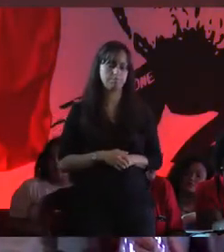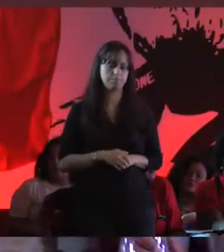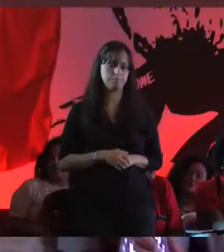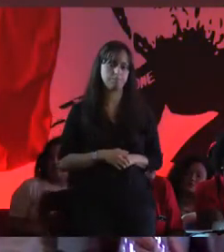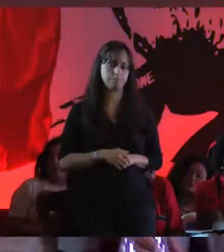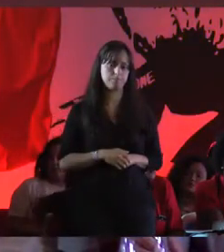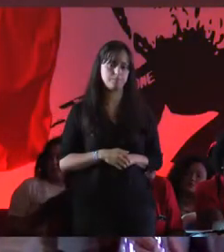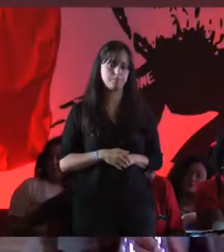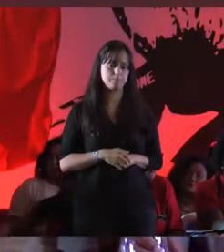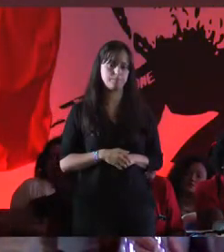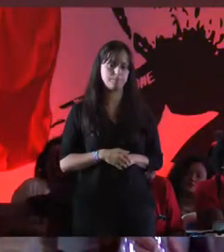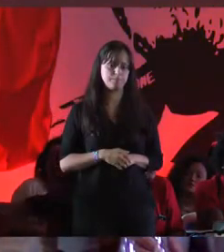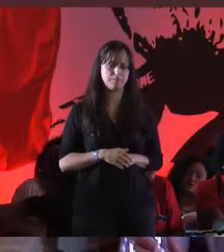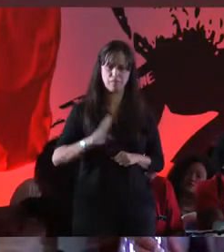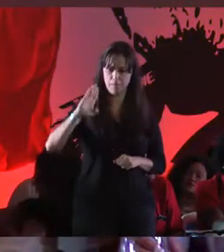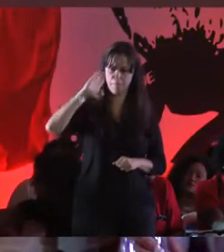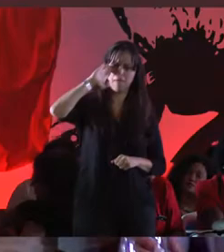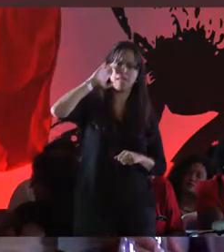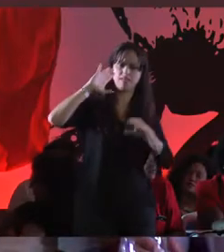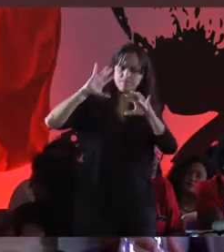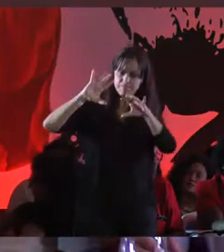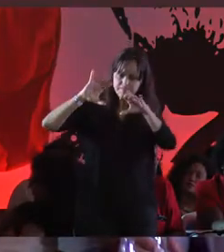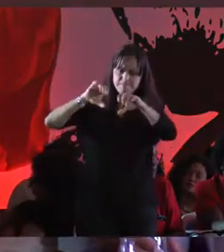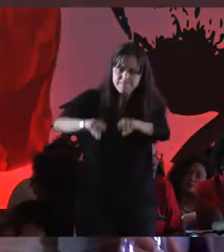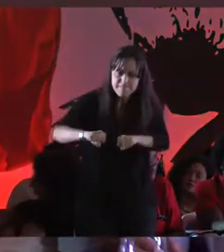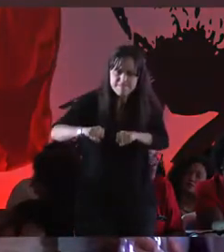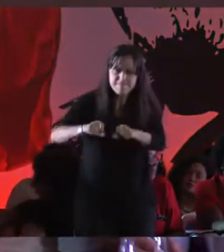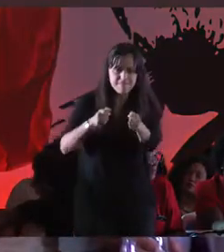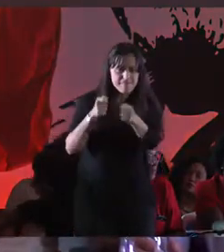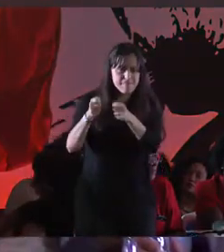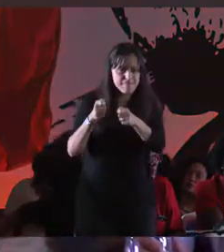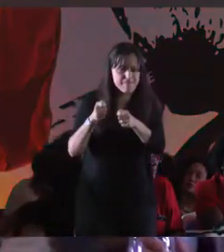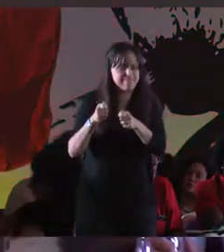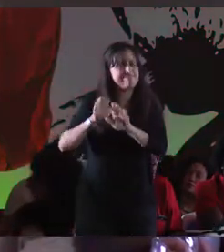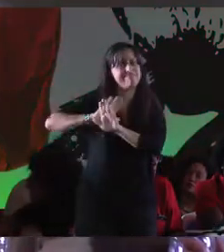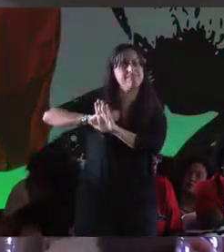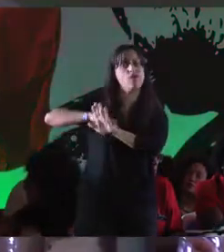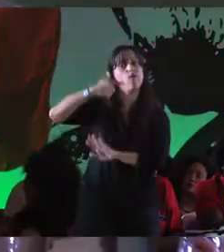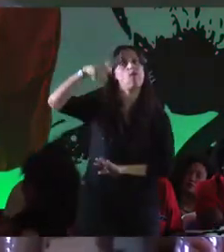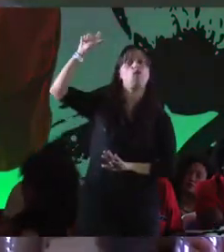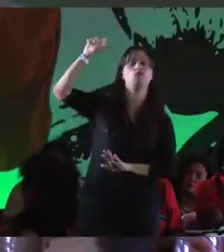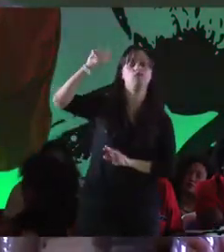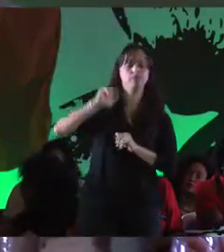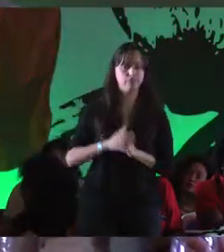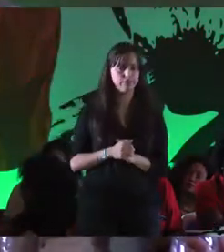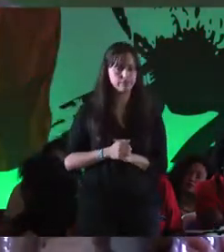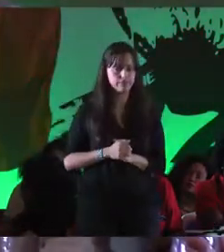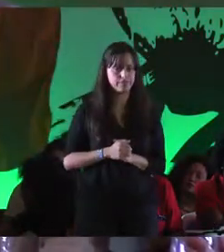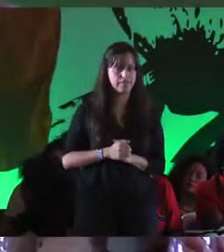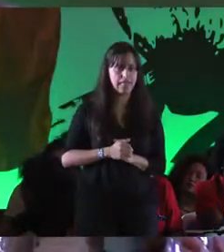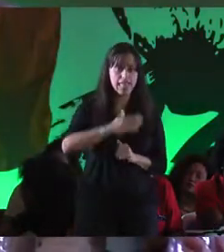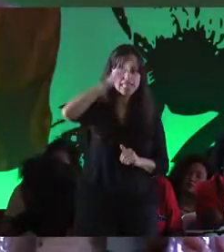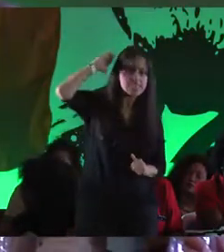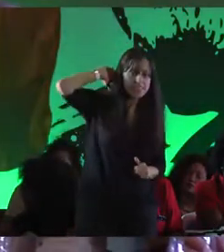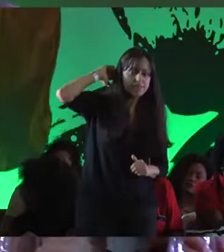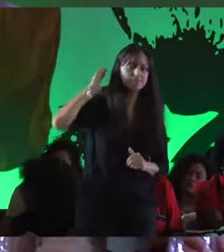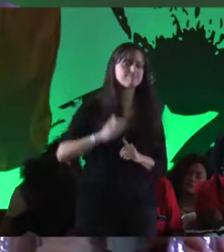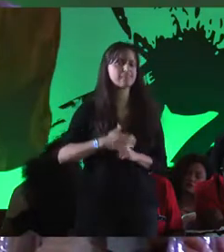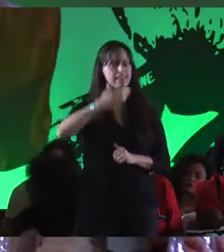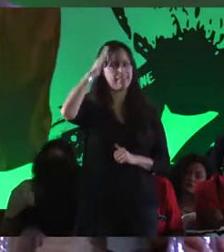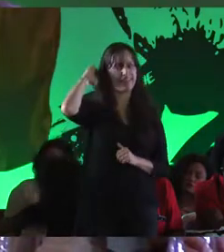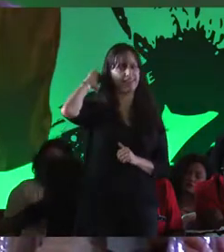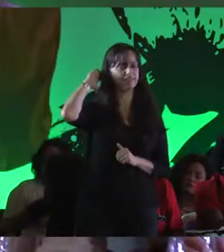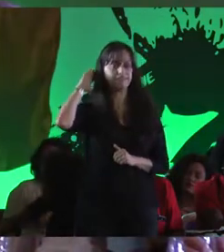que essa intervenção militar acontece por outros motivos. O Temer e a turma se